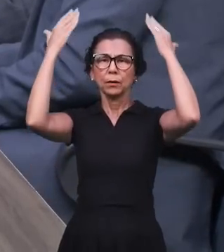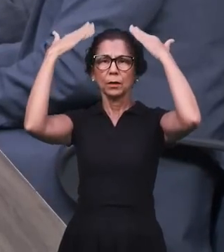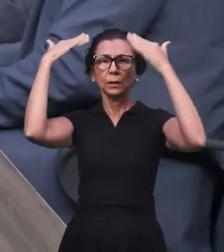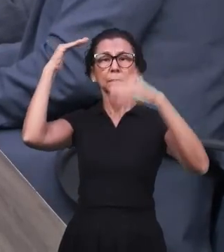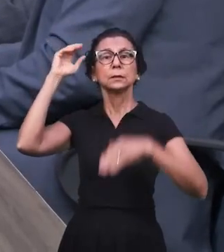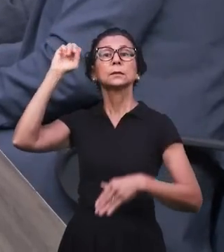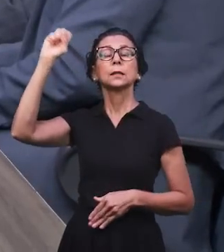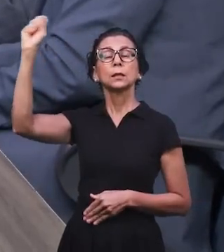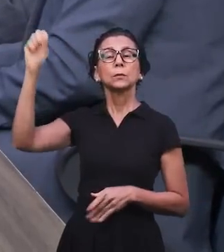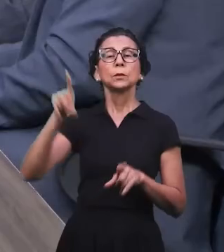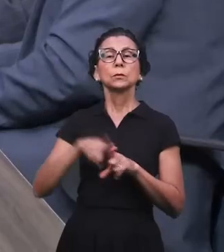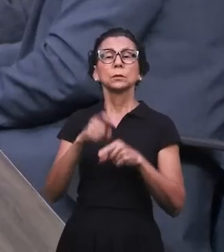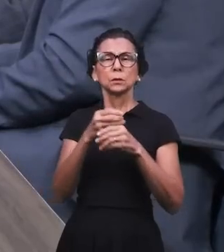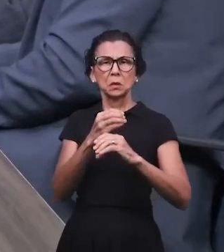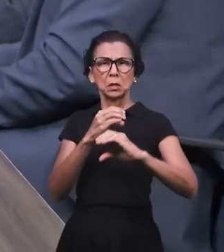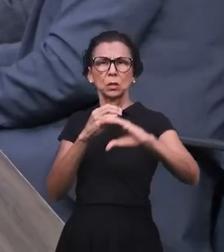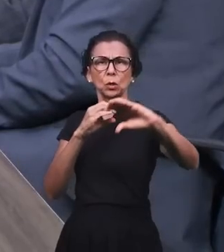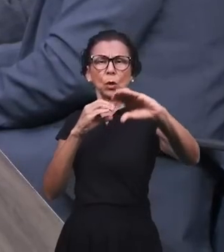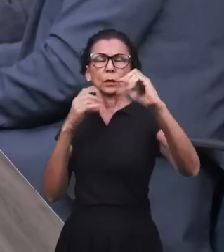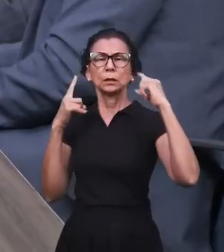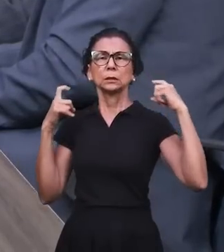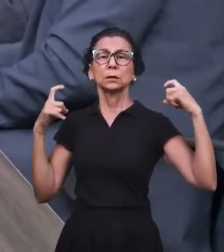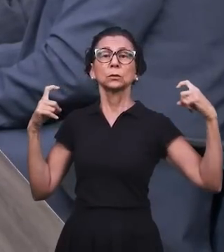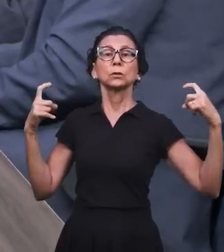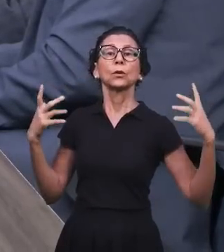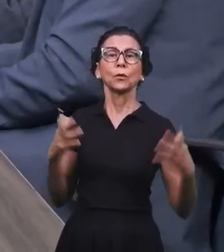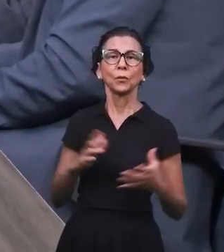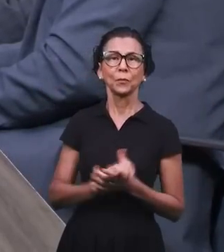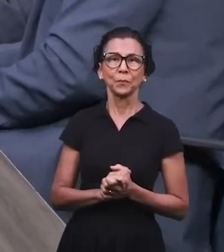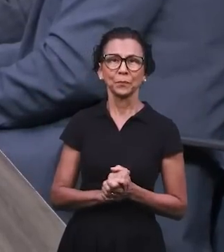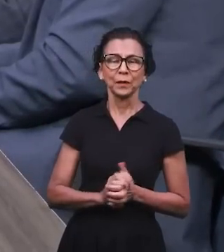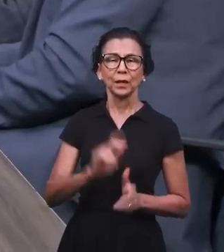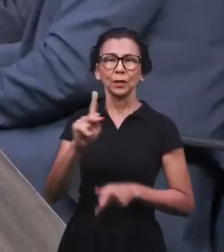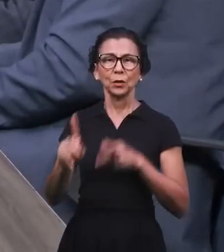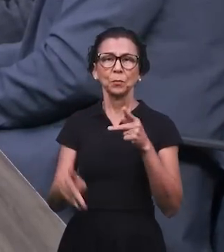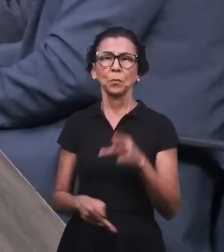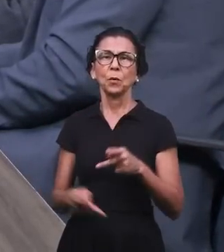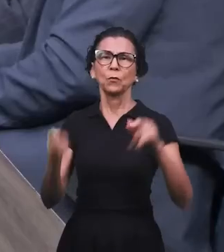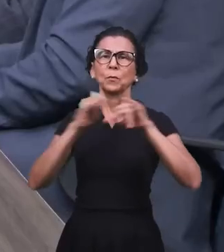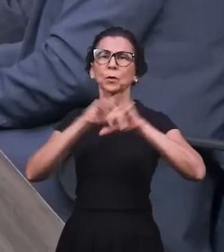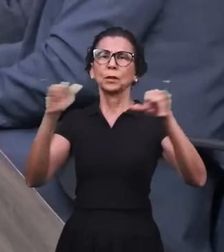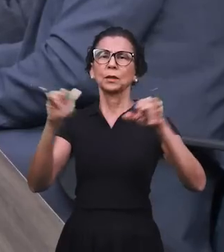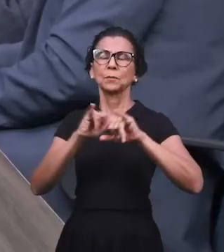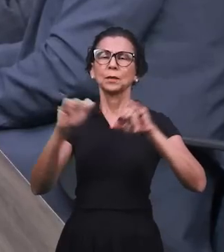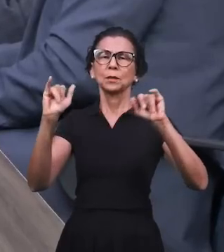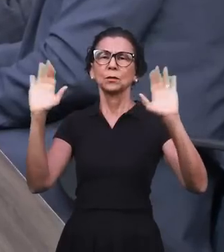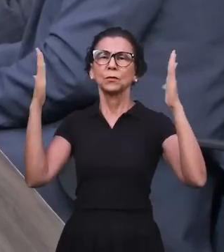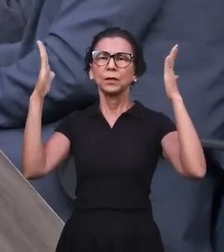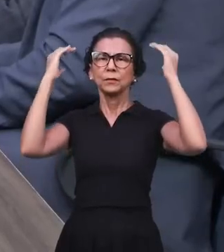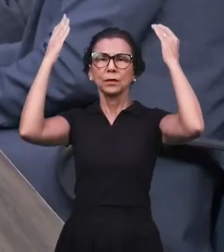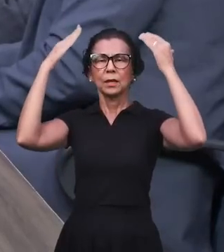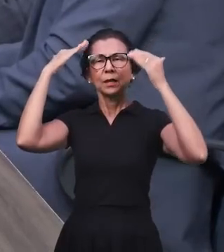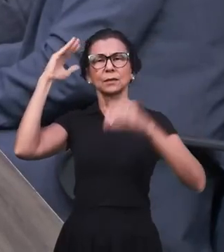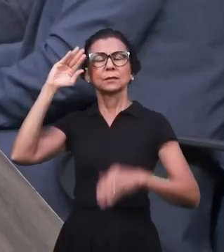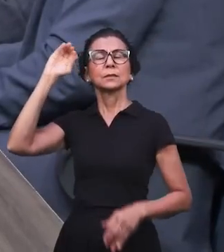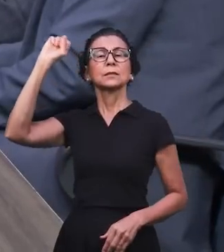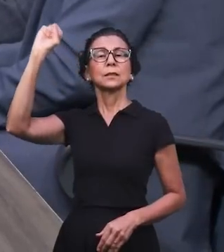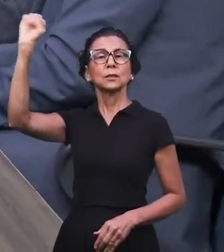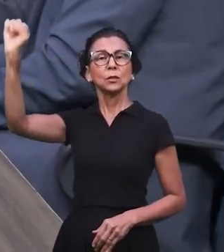povo, servo do Senhor, proclamando a vitória: viva o rei Salomão. Por isso que a terra retiniu,